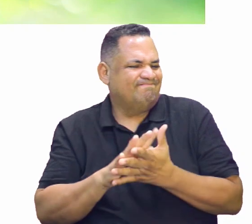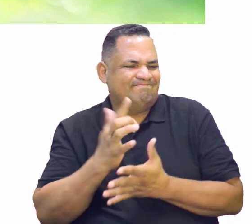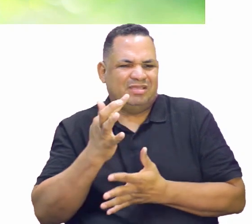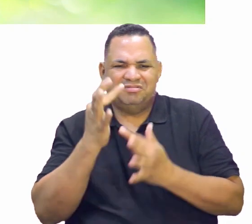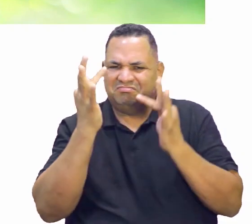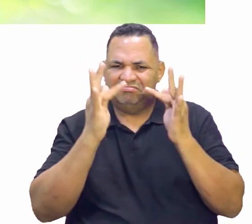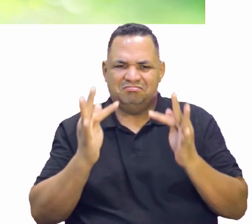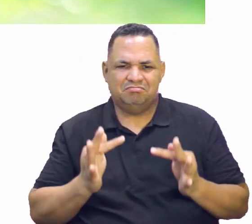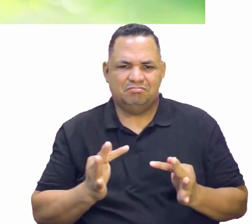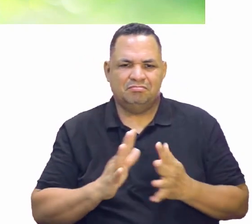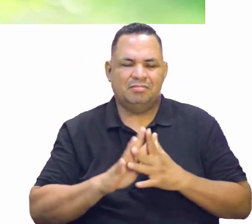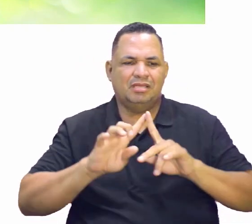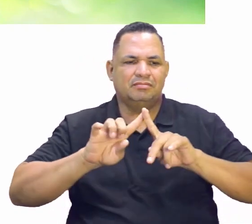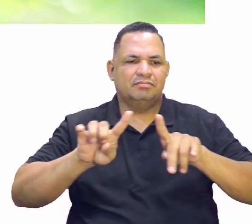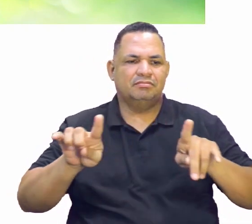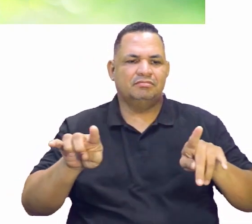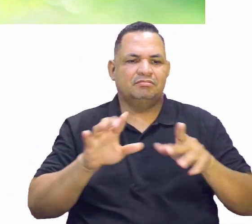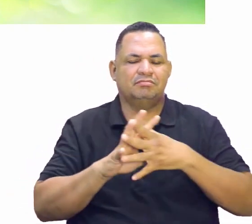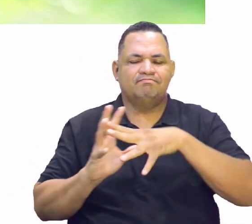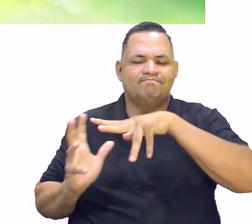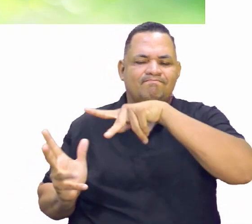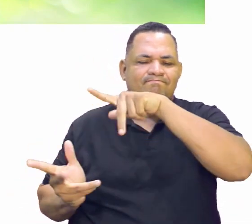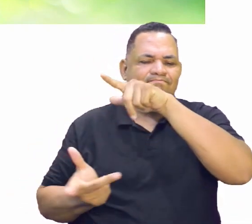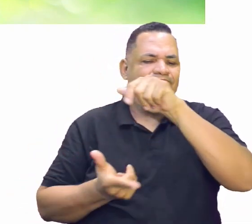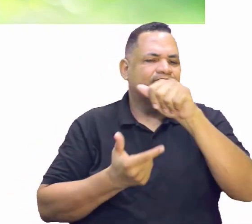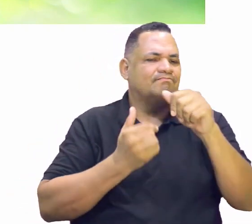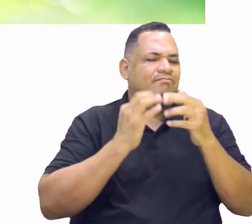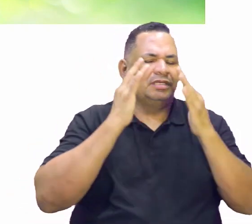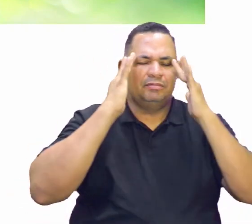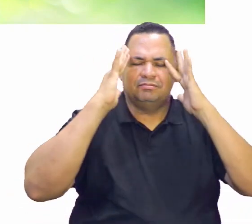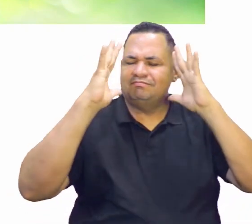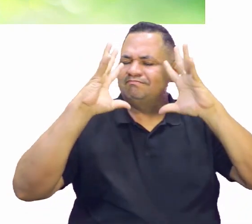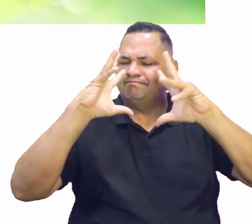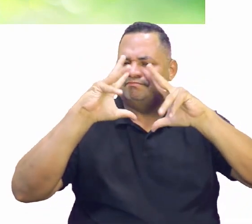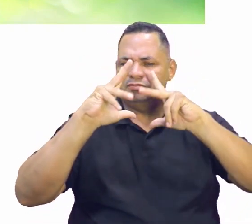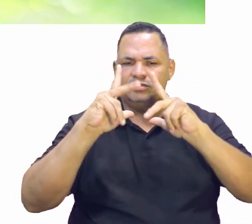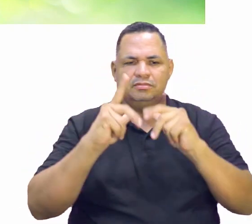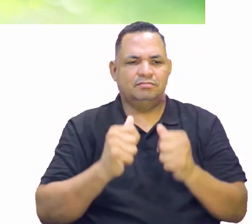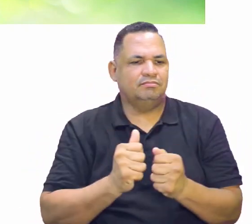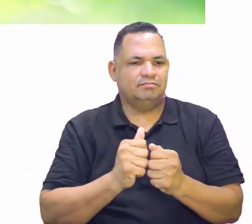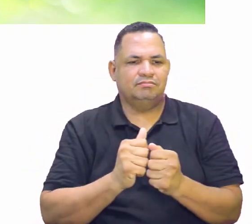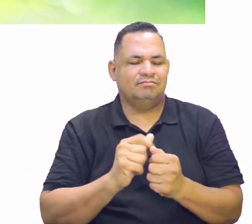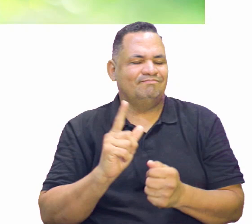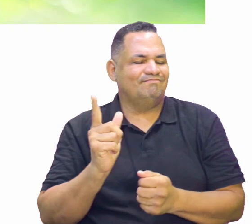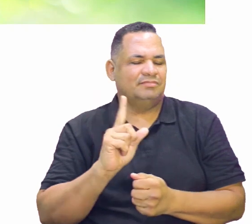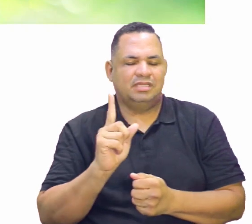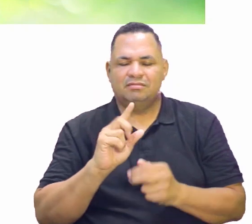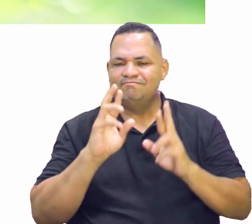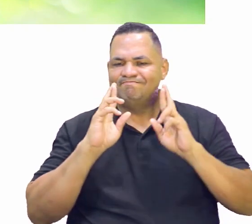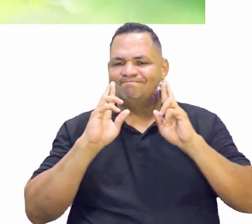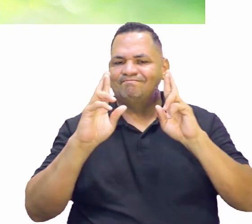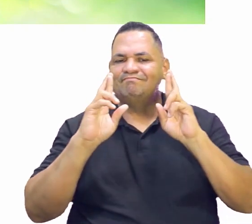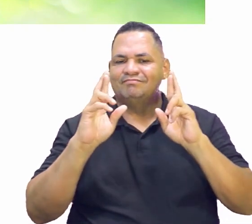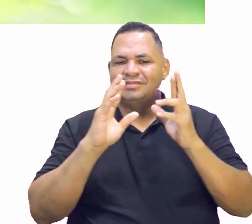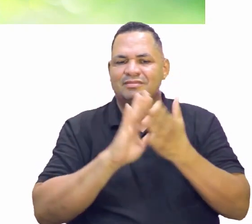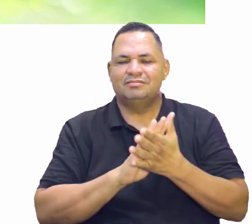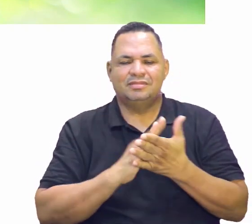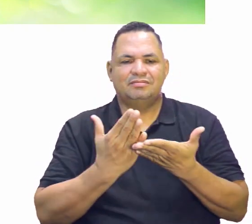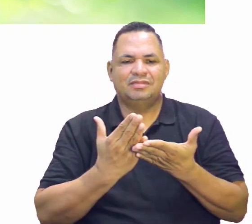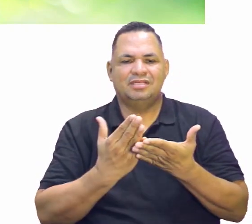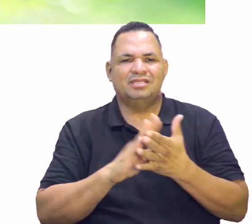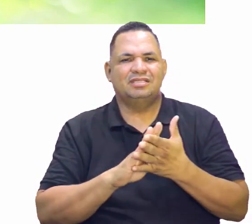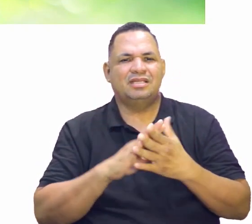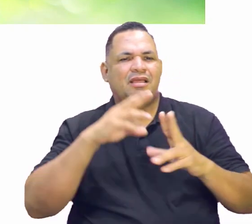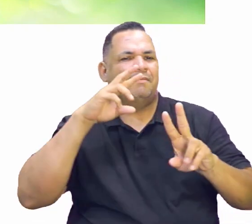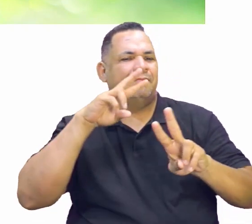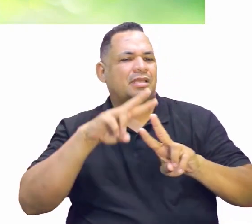pensa, no entanto, o mundo é uma ilusão completa. E não é a esperança por sentença,